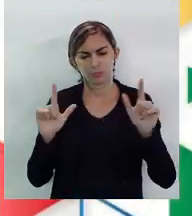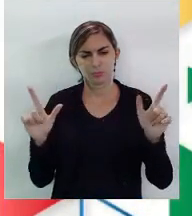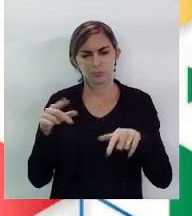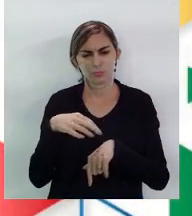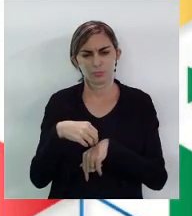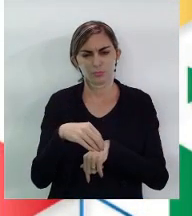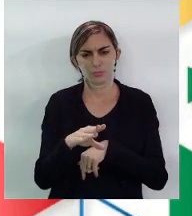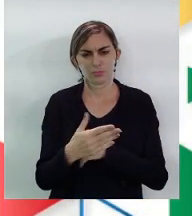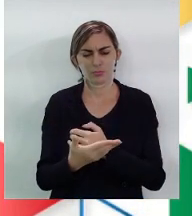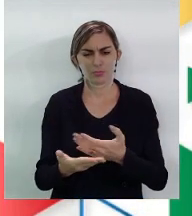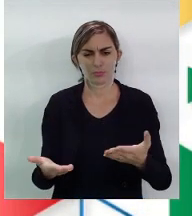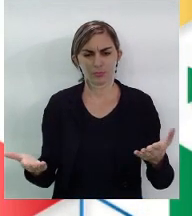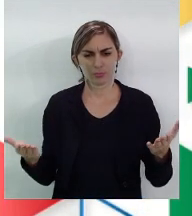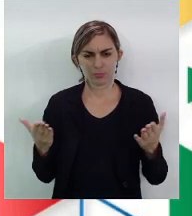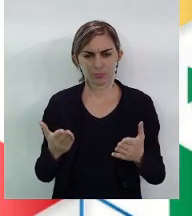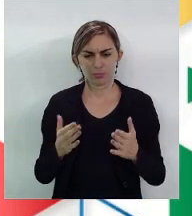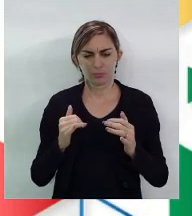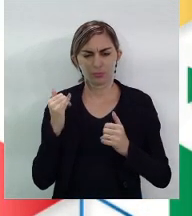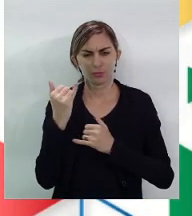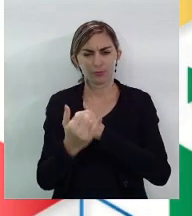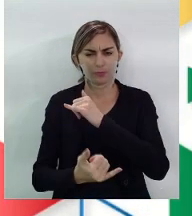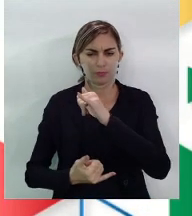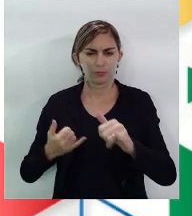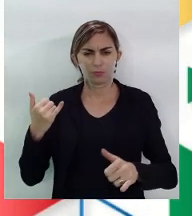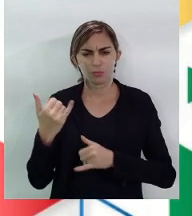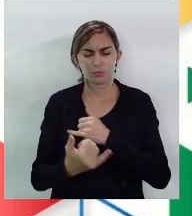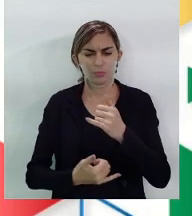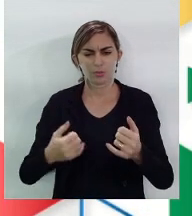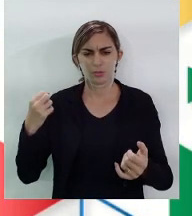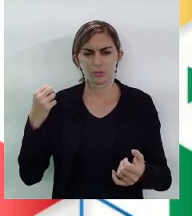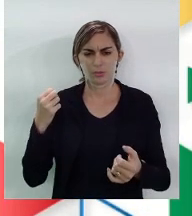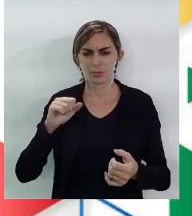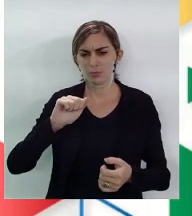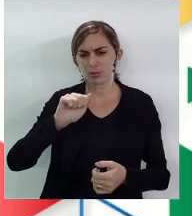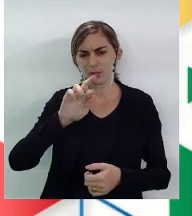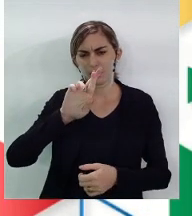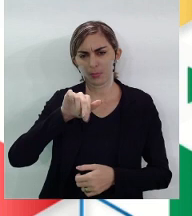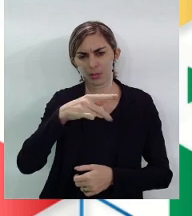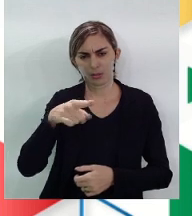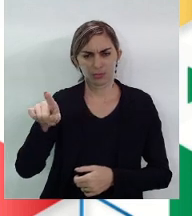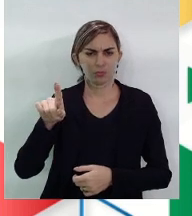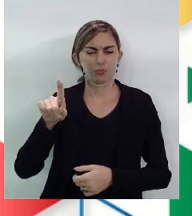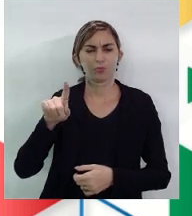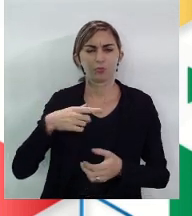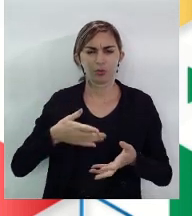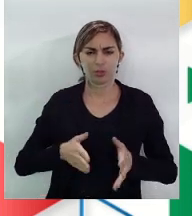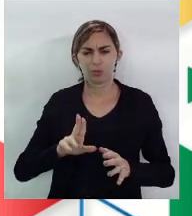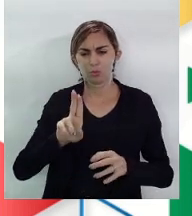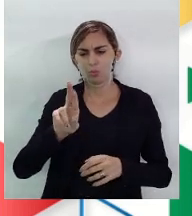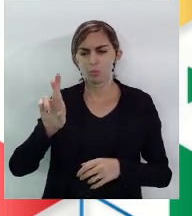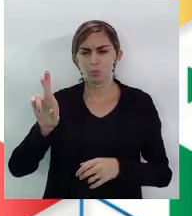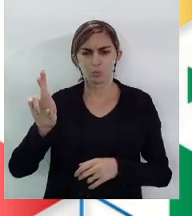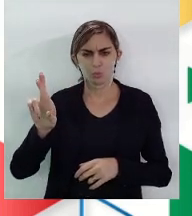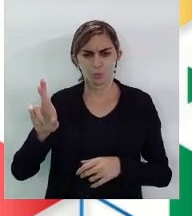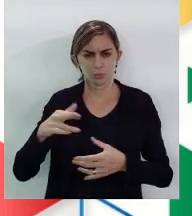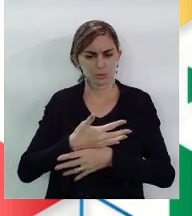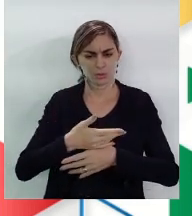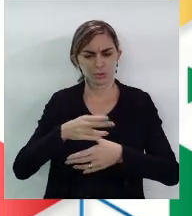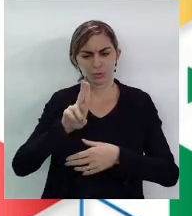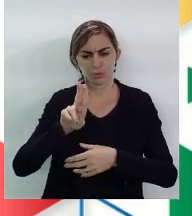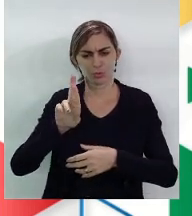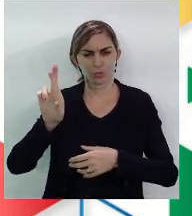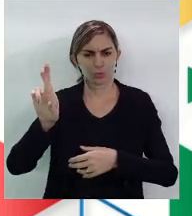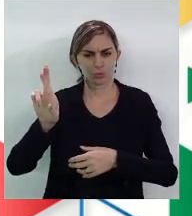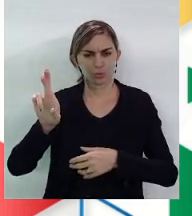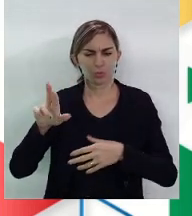trago para vocês ainda uma informação sobre Abraão. Vamos ver, Abraão nasceu em Ur, na Caldeia, mais ou